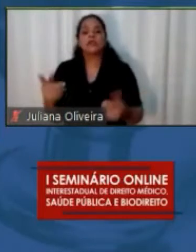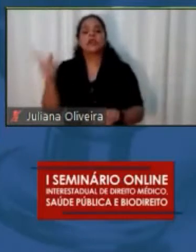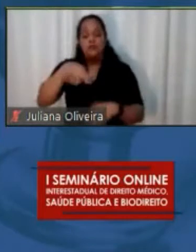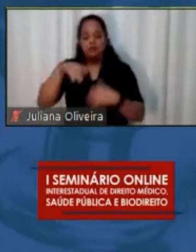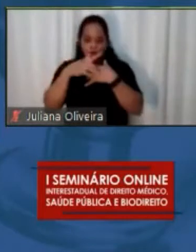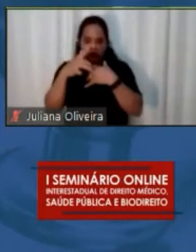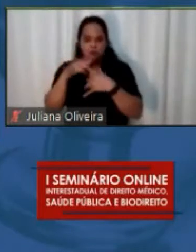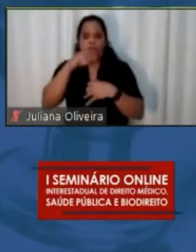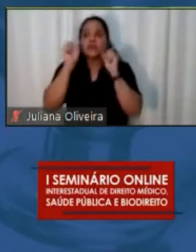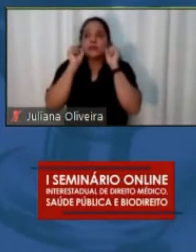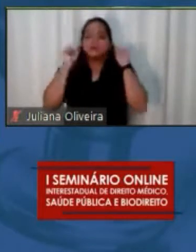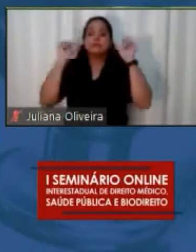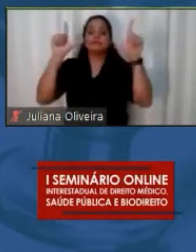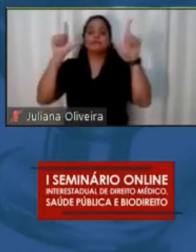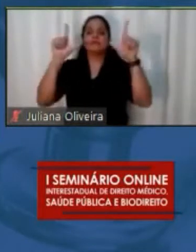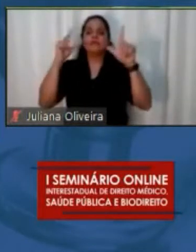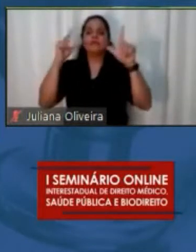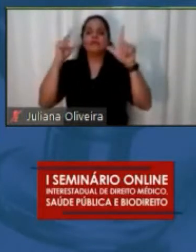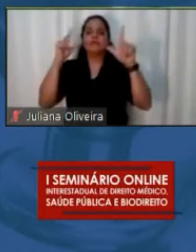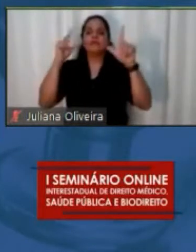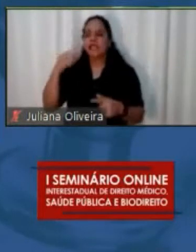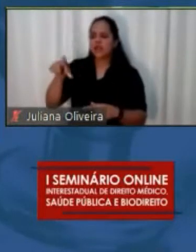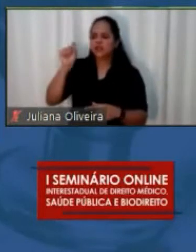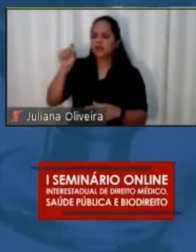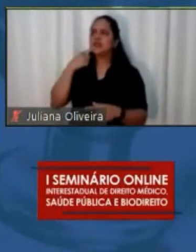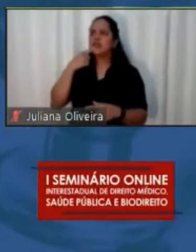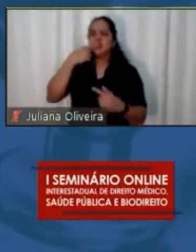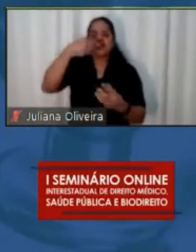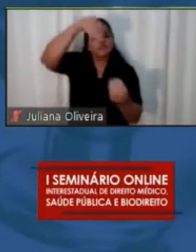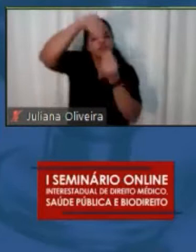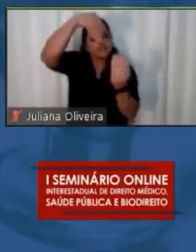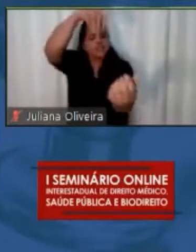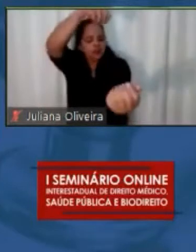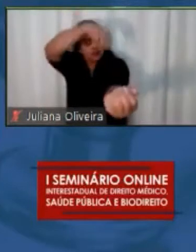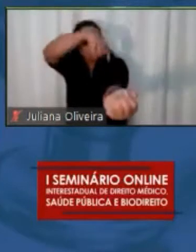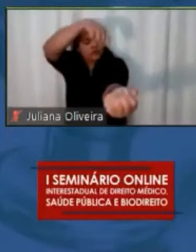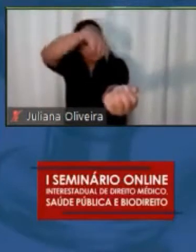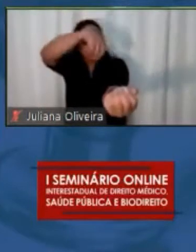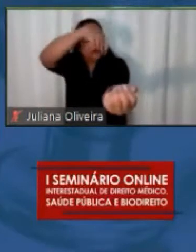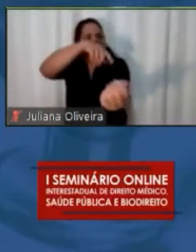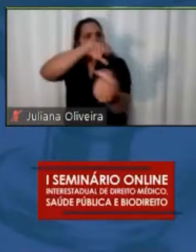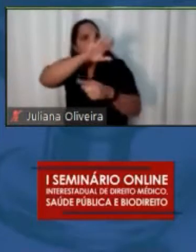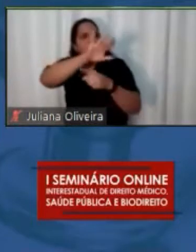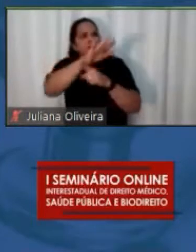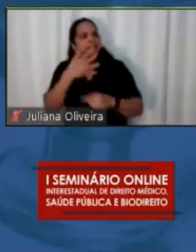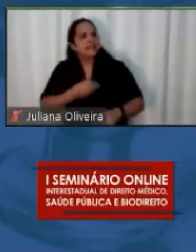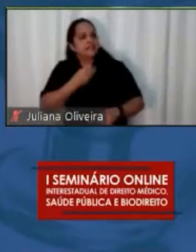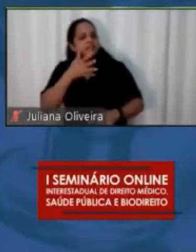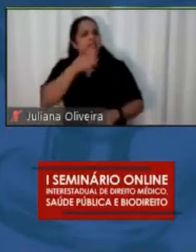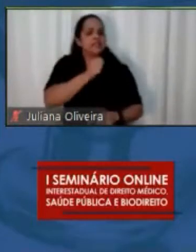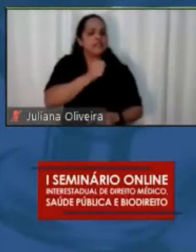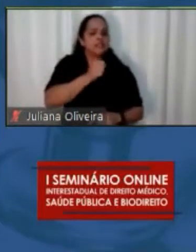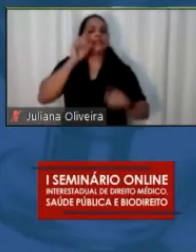estamos indicando aquilo que, teoricamente, é uma terapia salvadora de vidas. A outra coisa que nós temos que